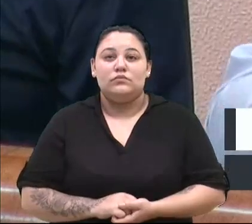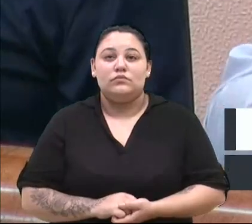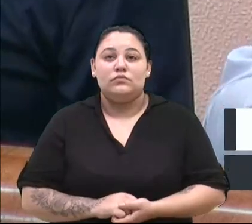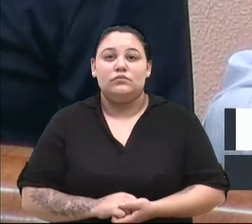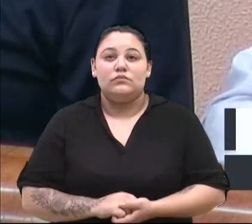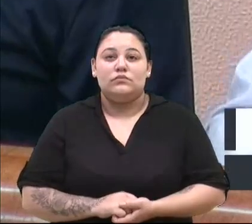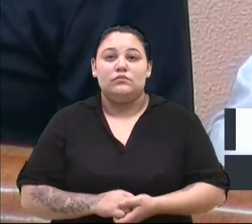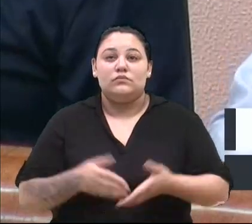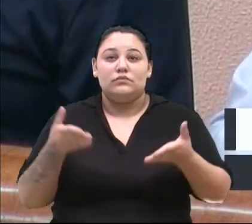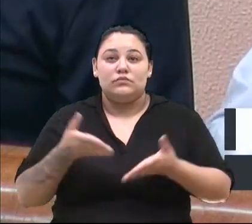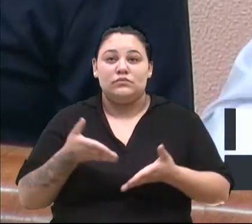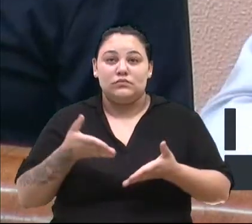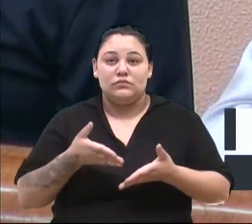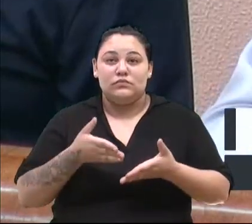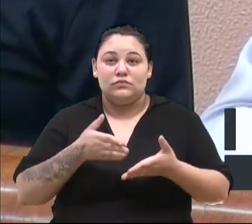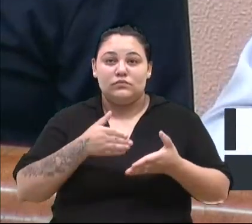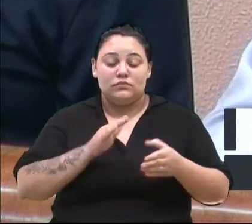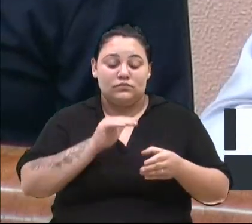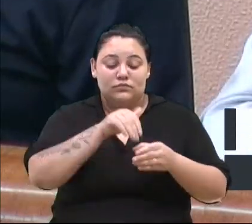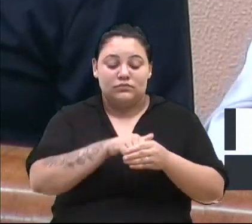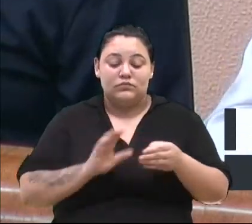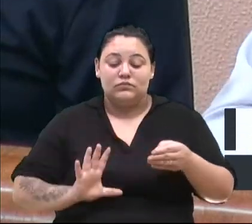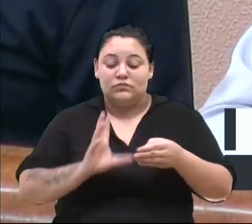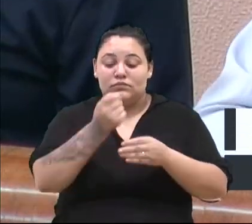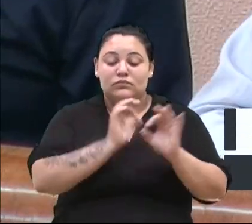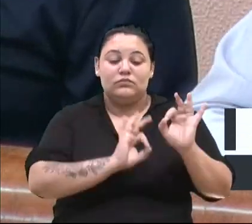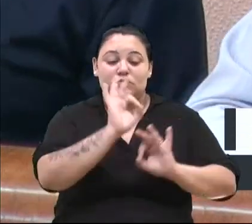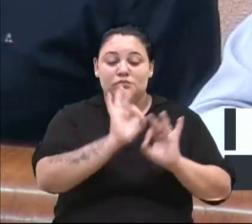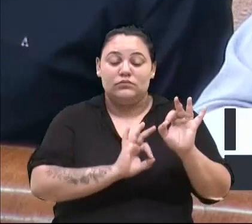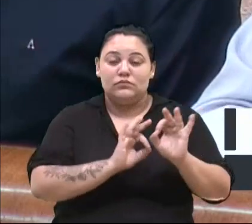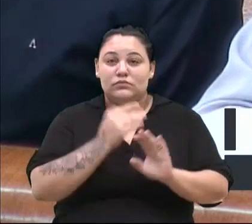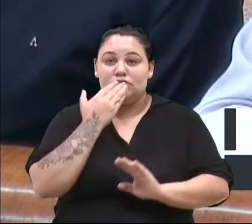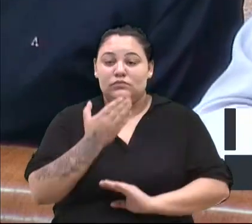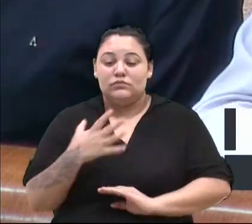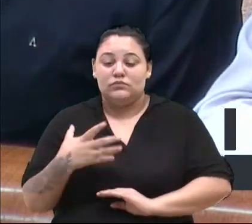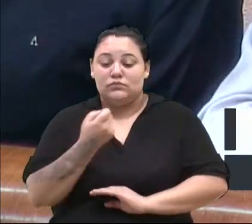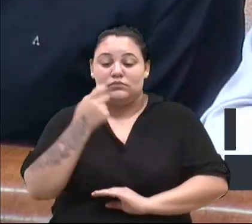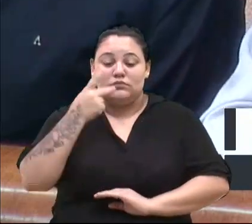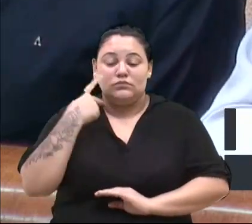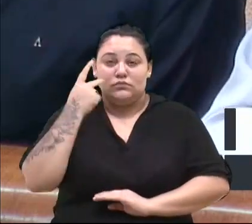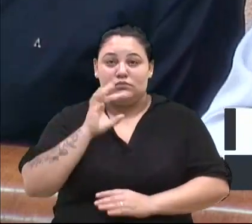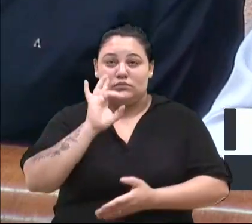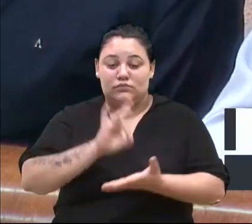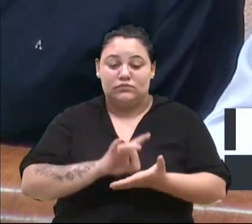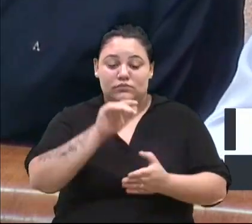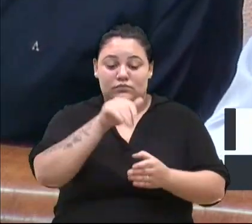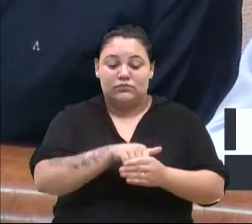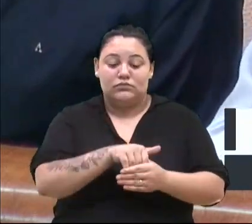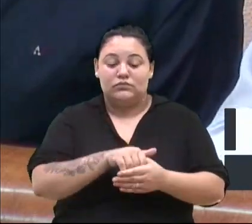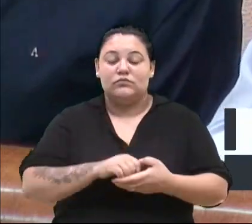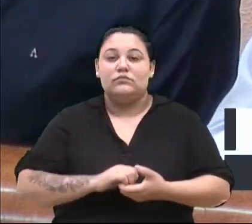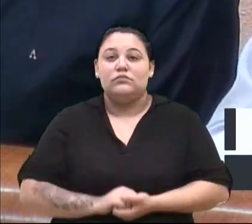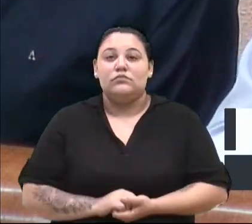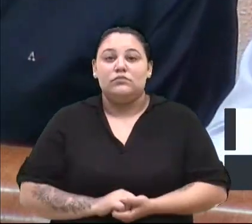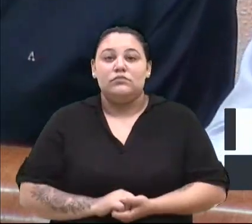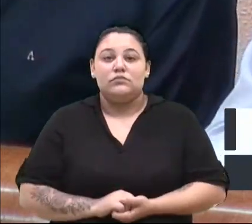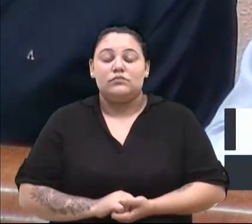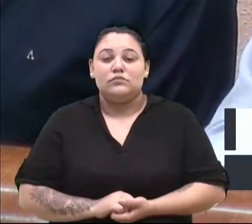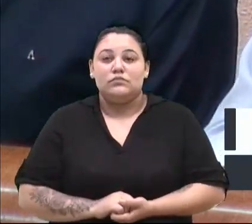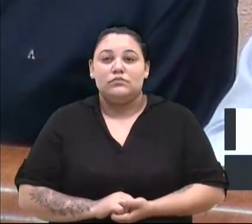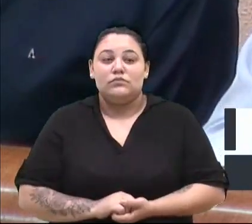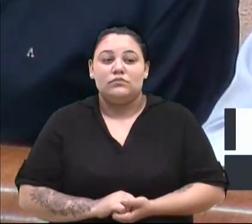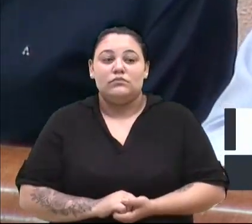Agora, em votação, todos os projetos. Solicito aos vereadores e vereadoras que registrem seus votos.